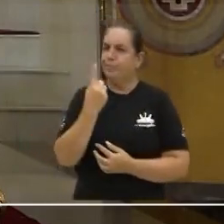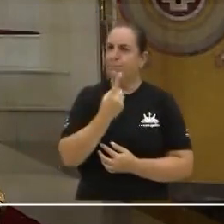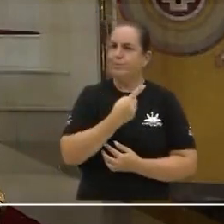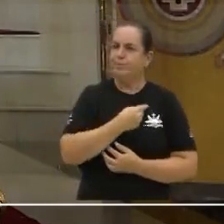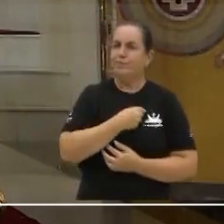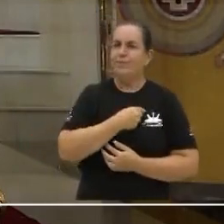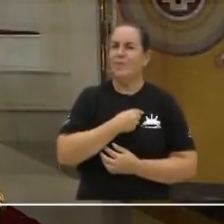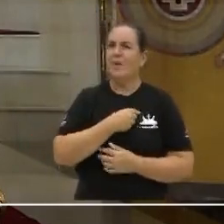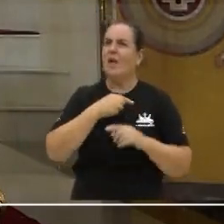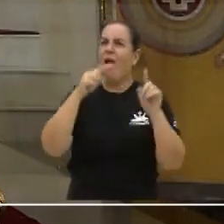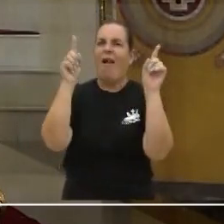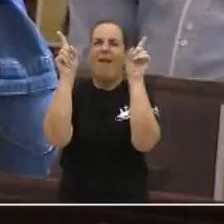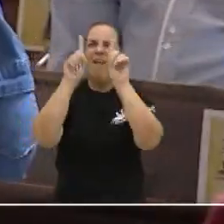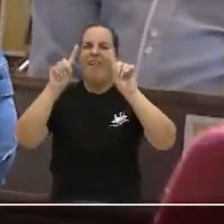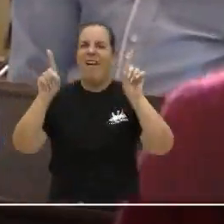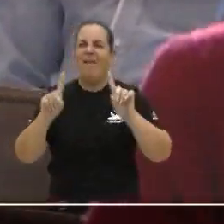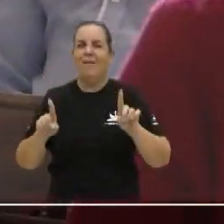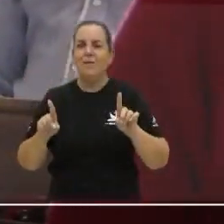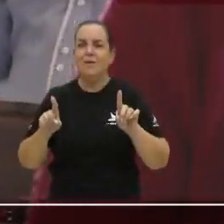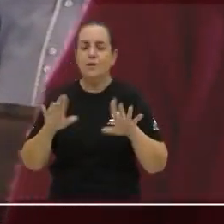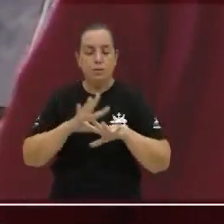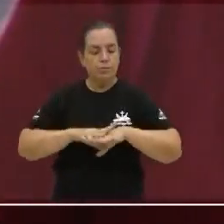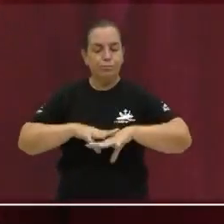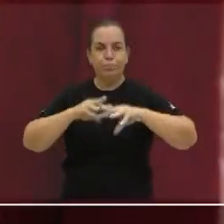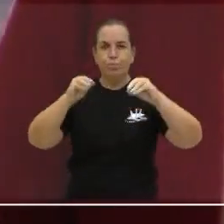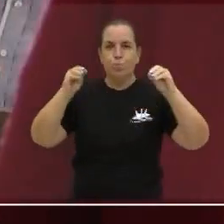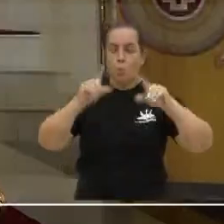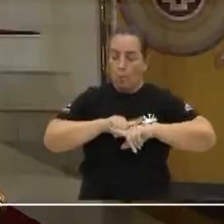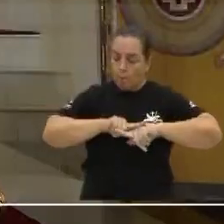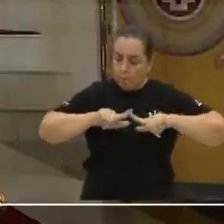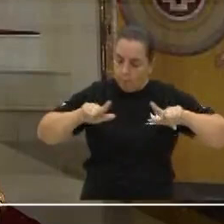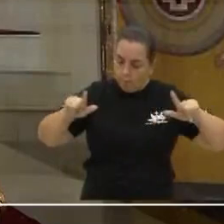Raios que curam, purificam e